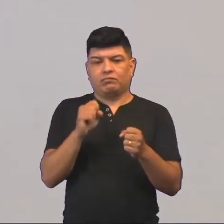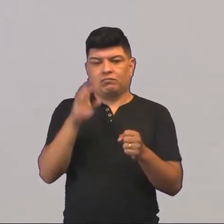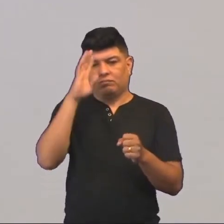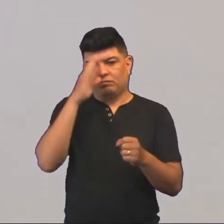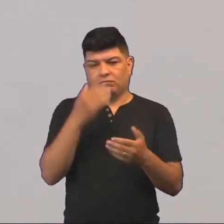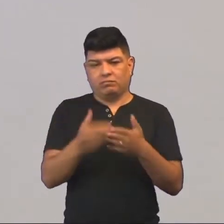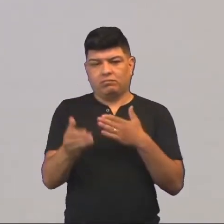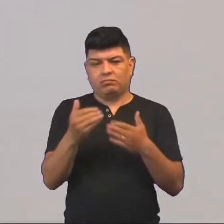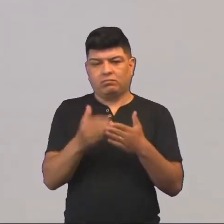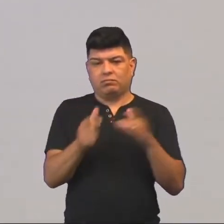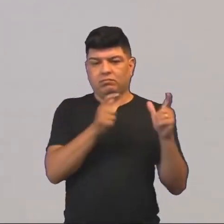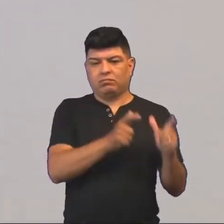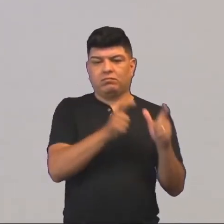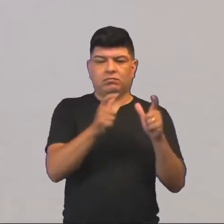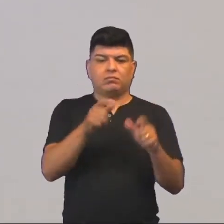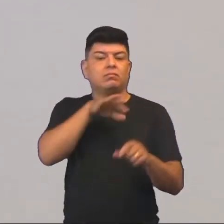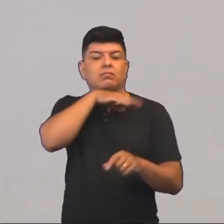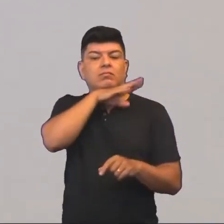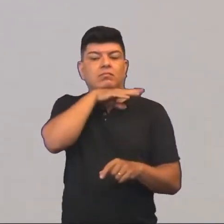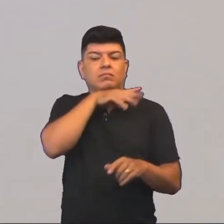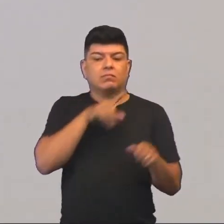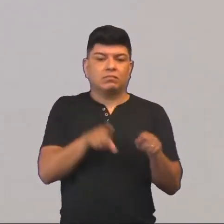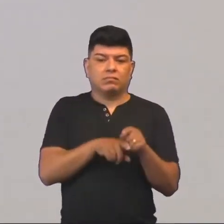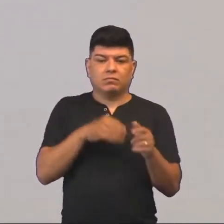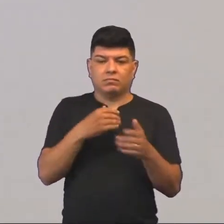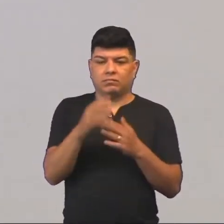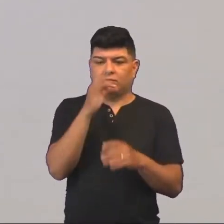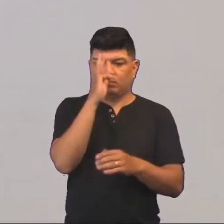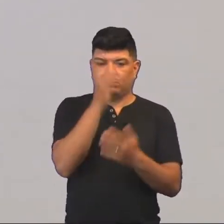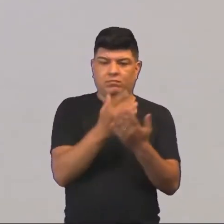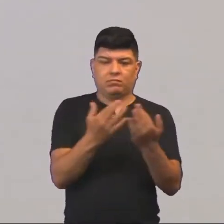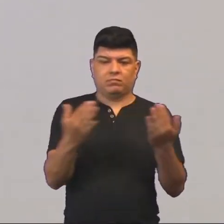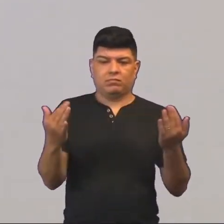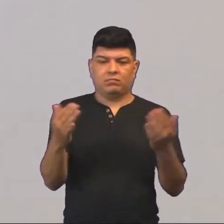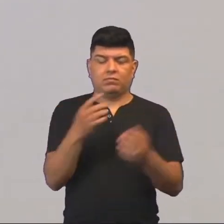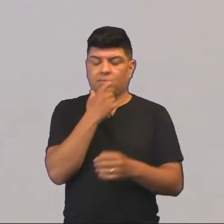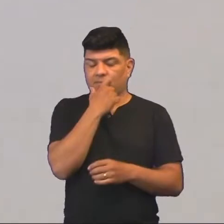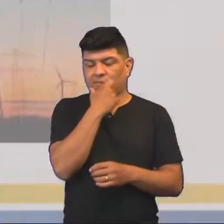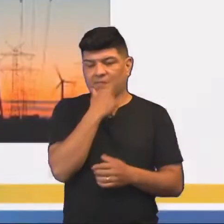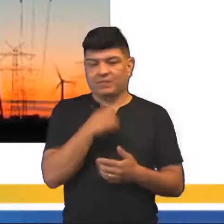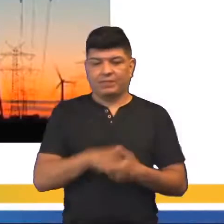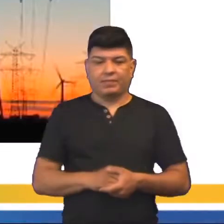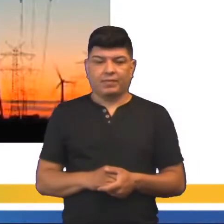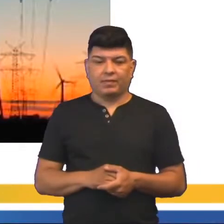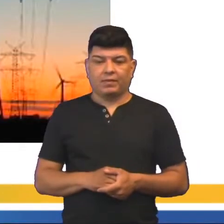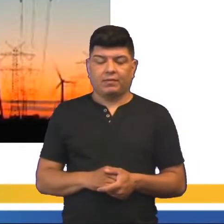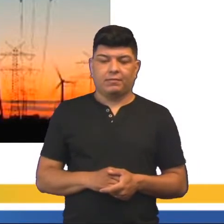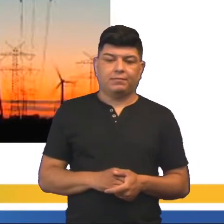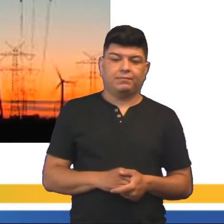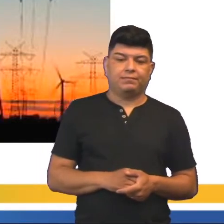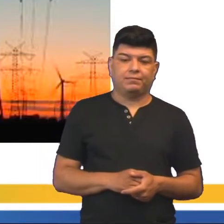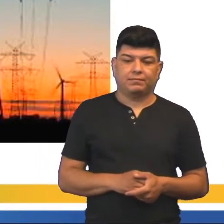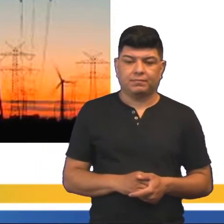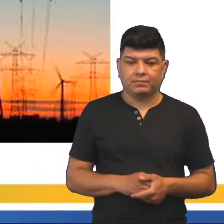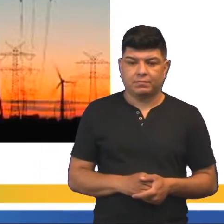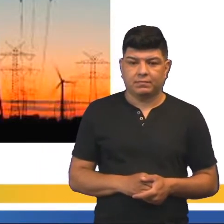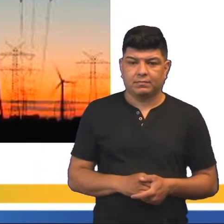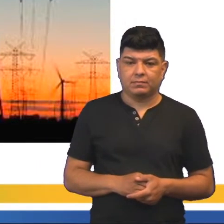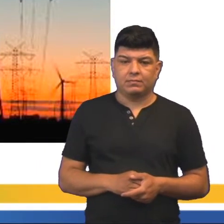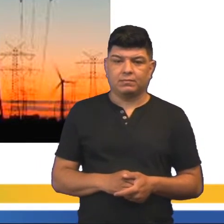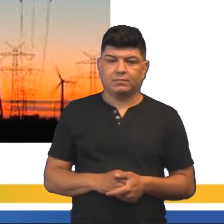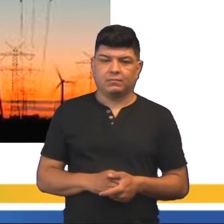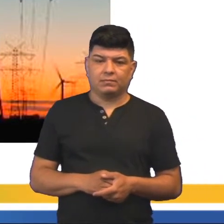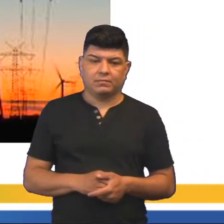resultando em perda de habitat para muitos animais e perda de vegetação também. Quando a gente fala sobre